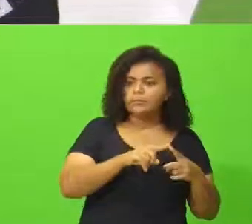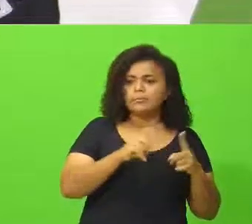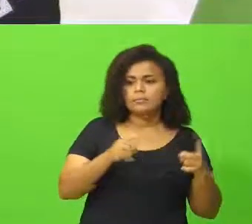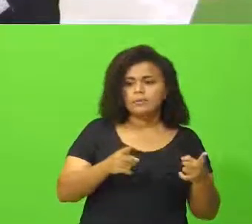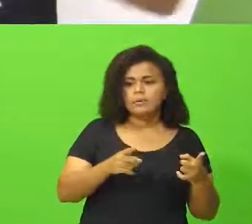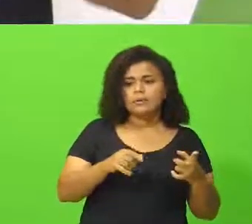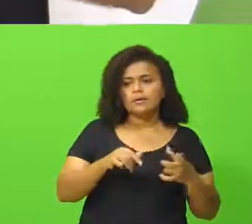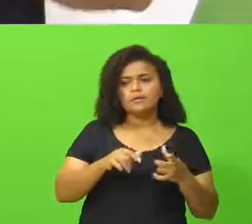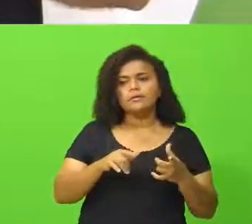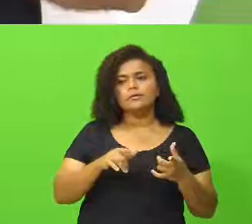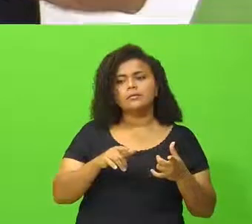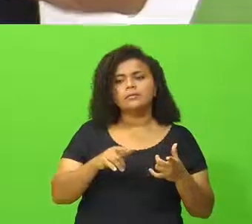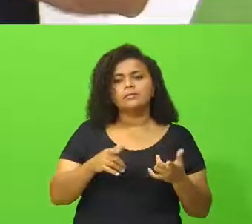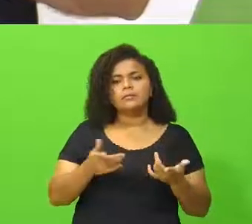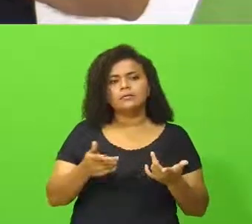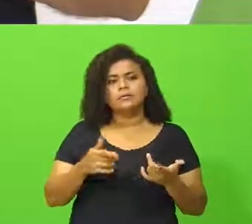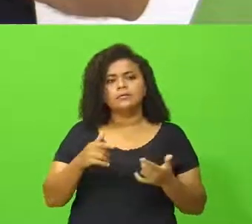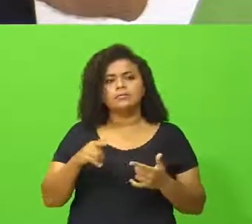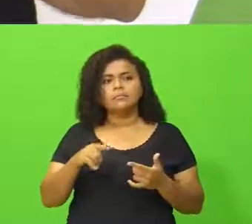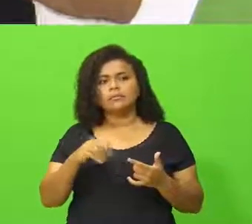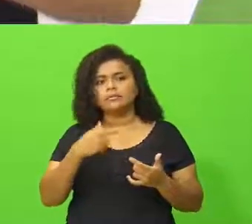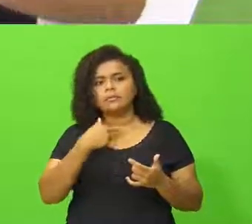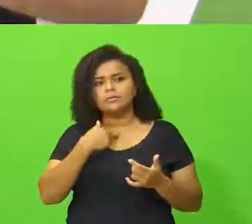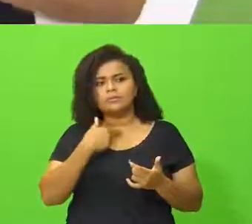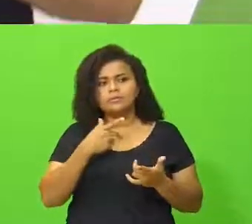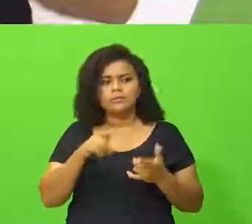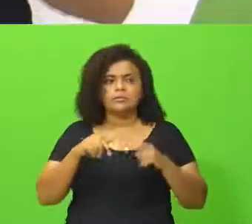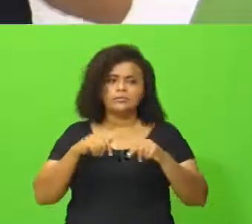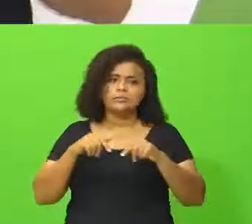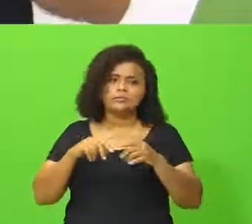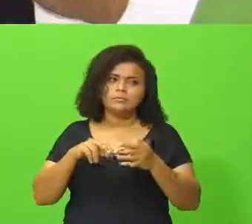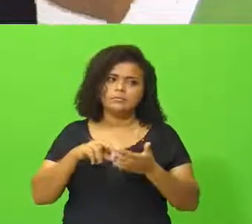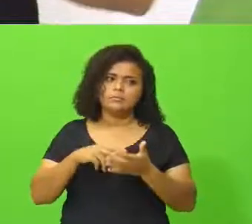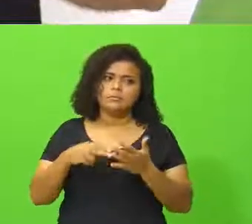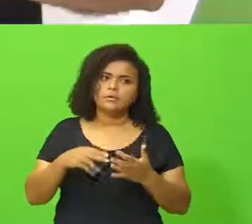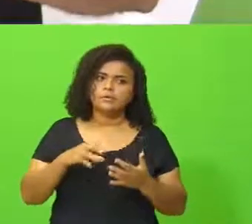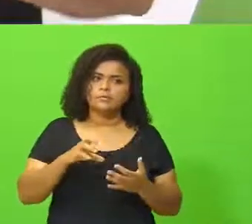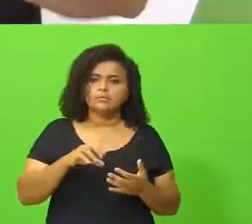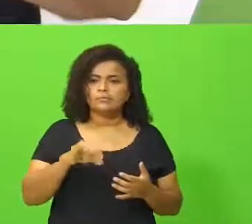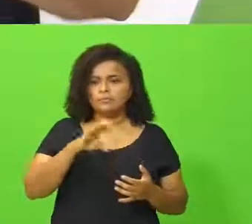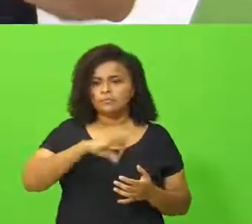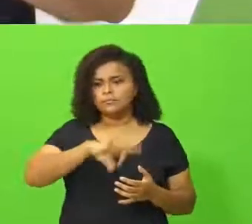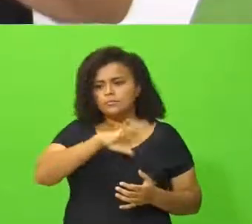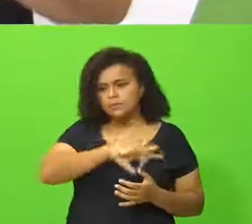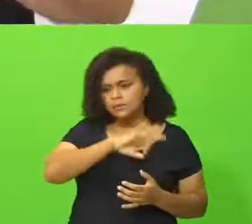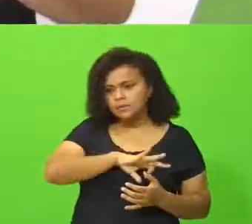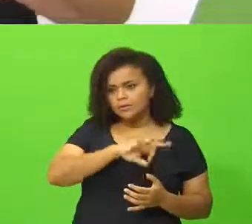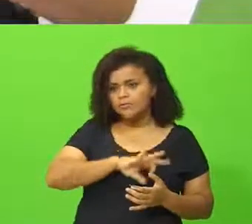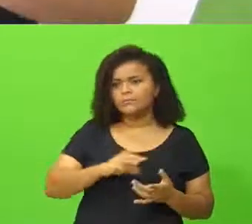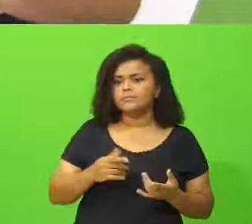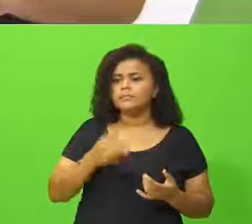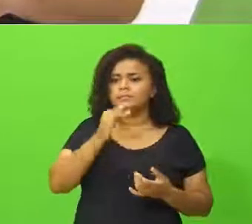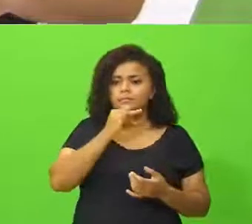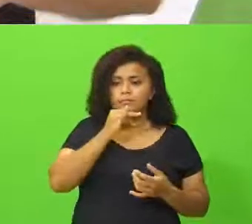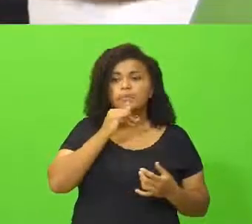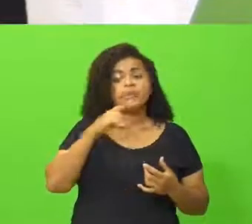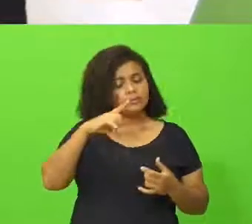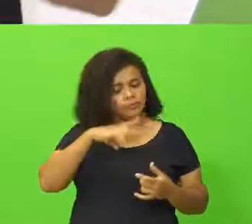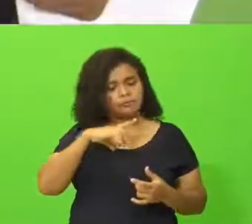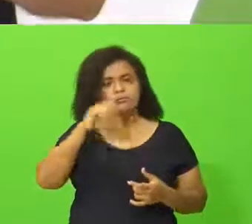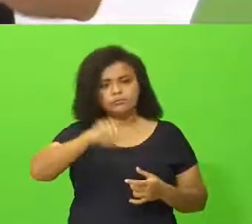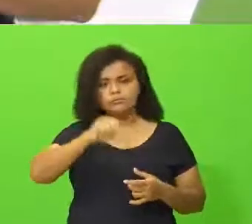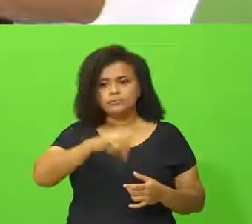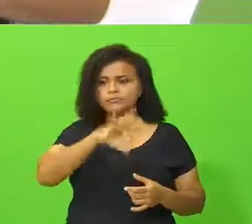portanto, desocupados. Quem é ocupado? É aquele que tem uma renda, mas ele não consegue, de uma certa